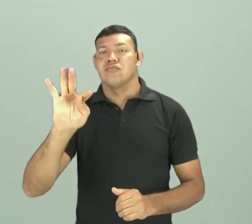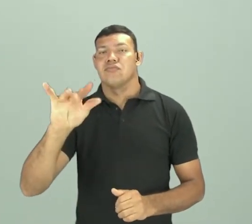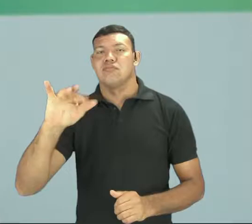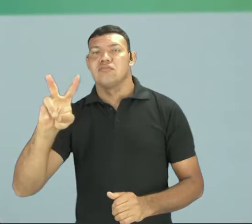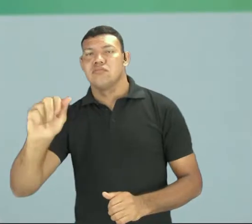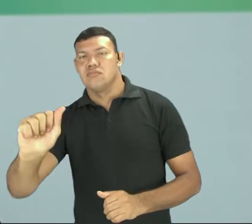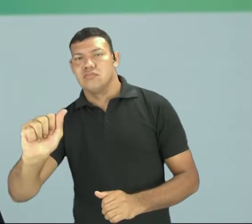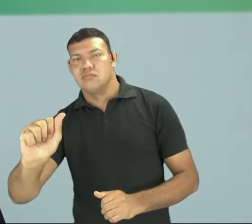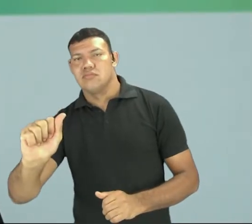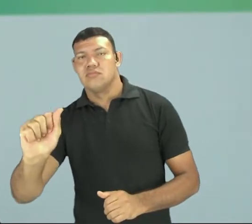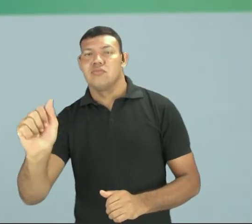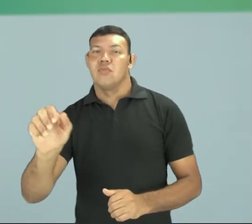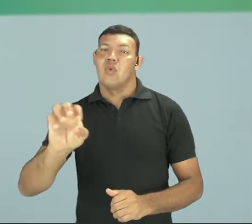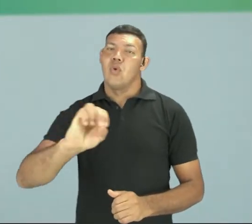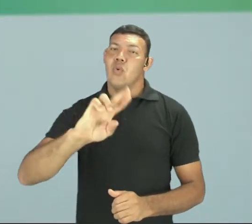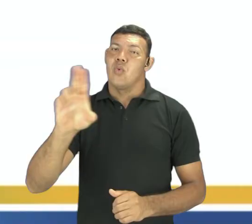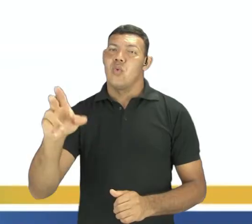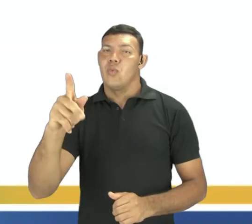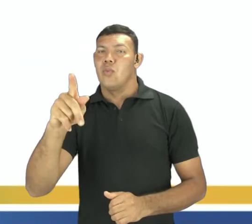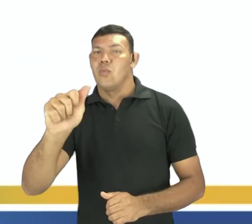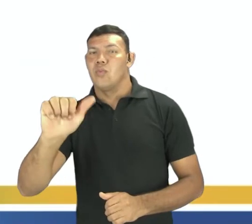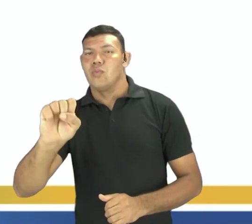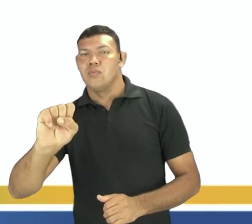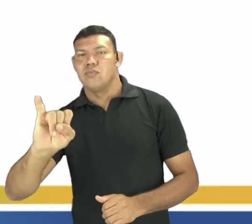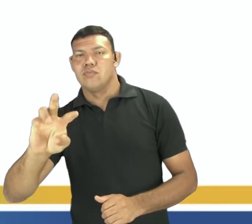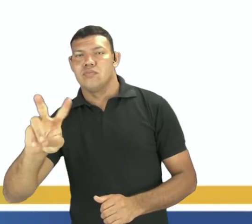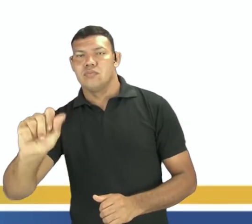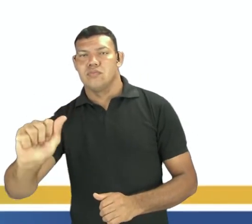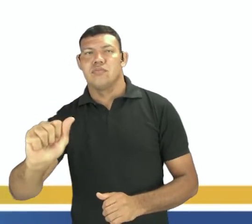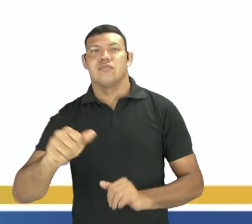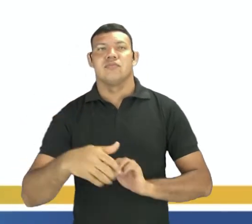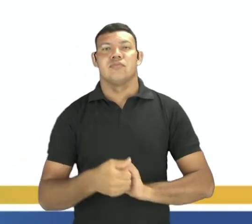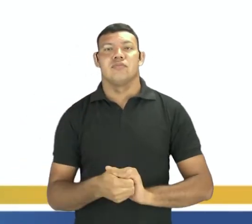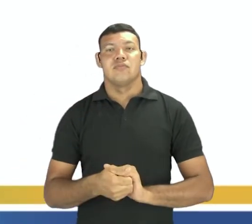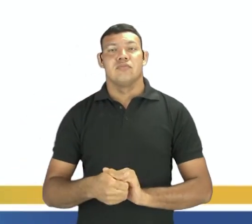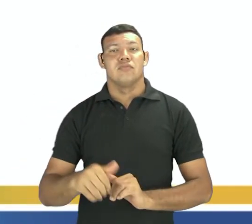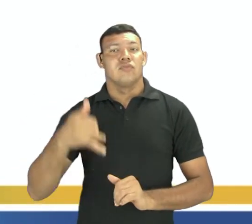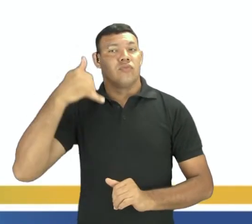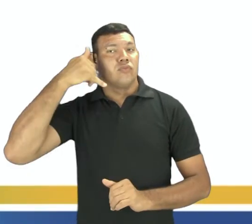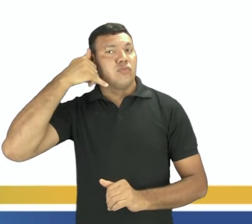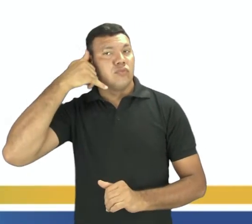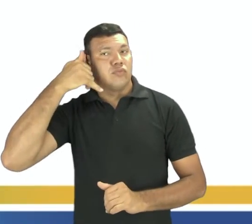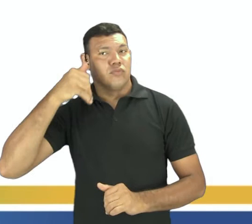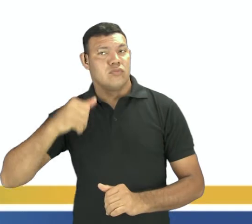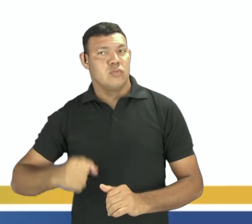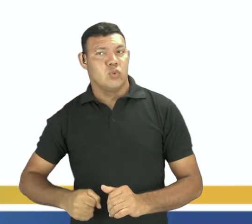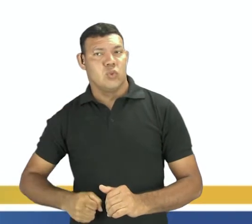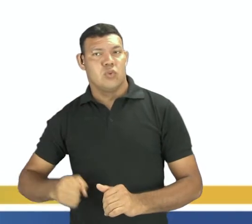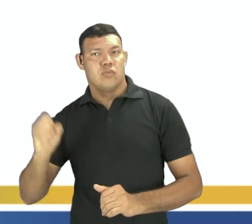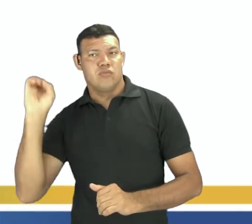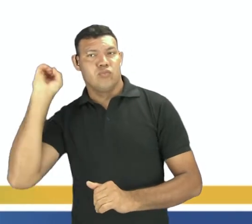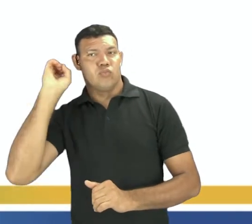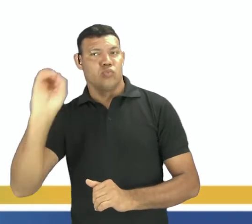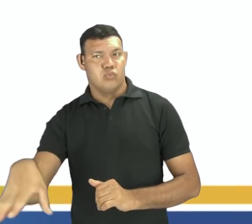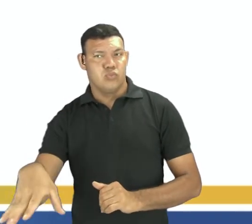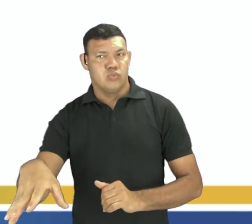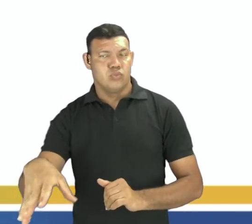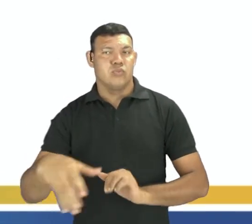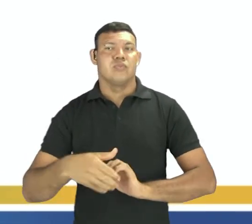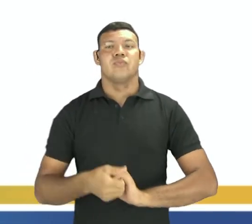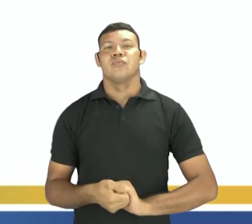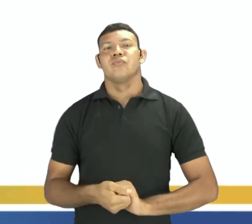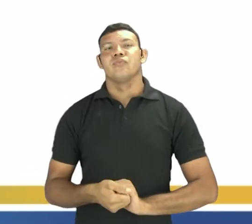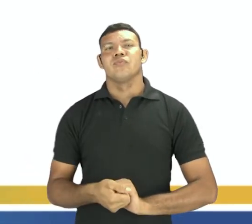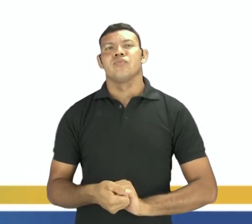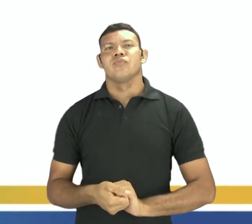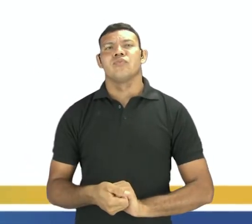have here, the cell phone was thrown away. O celular foi jogado fora. By James, está entre